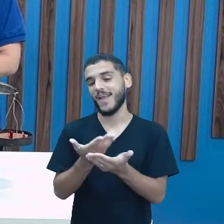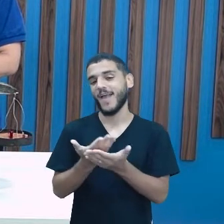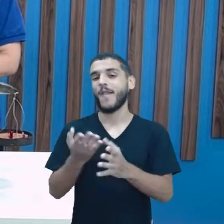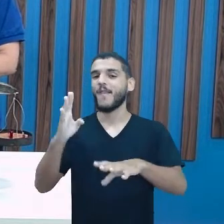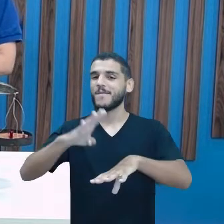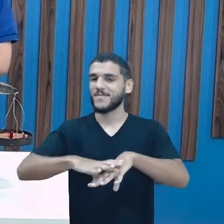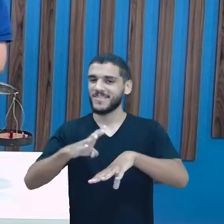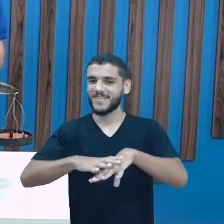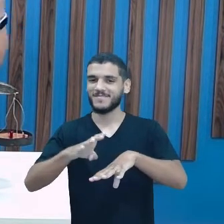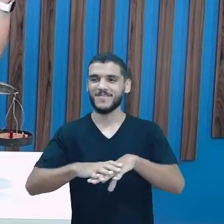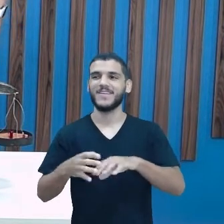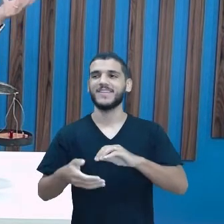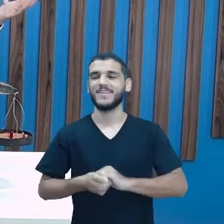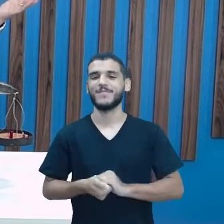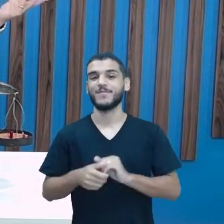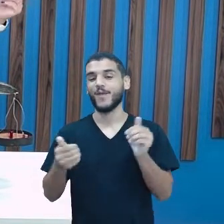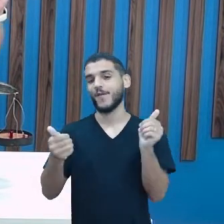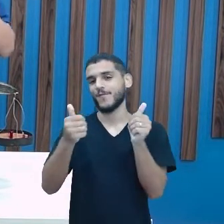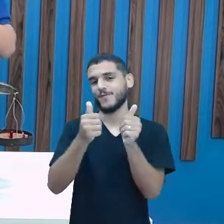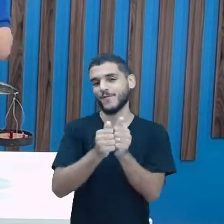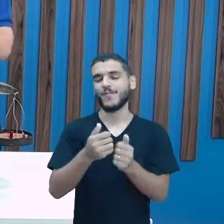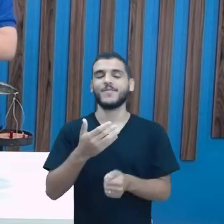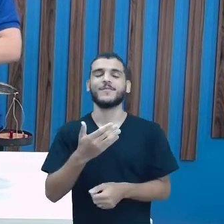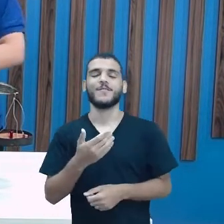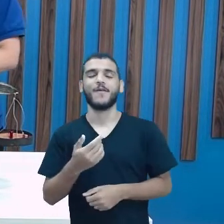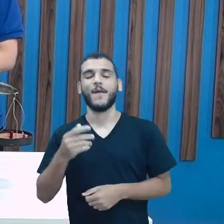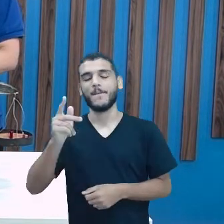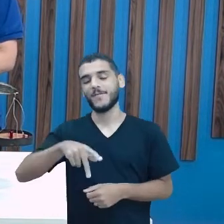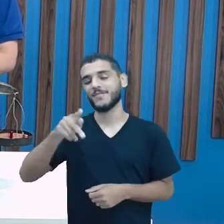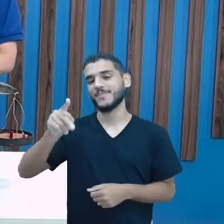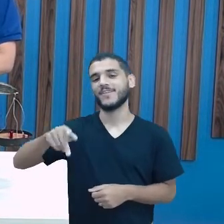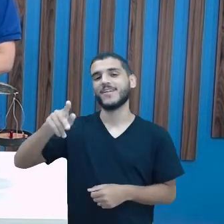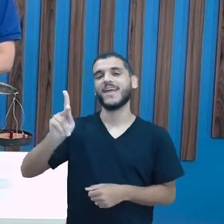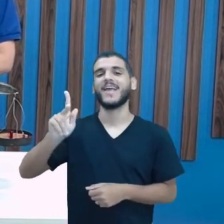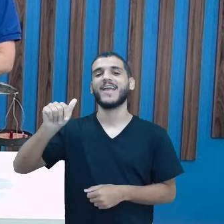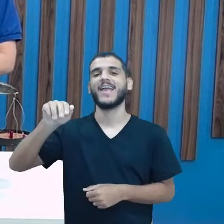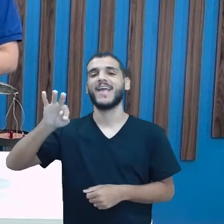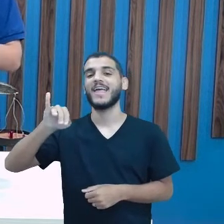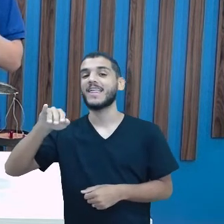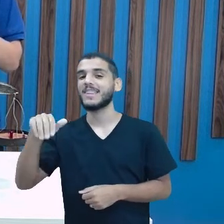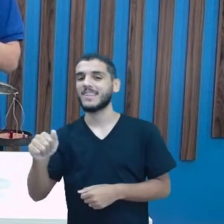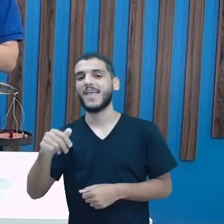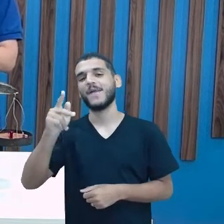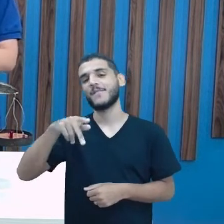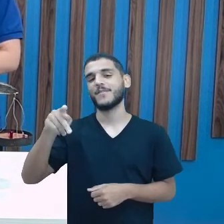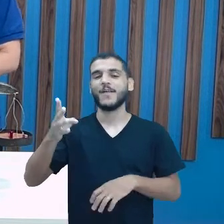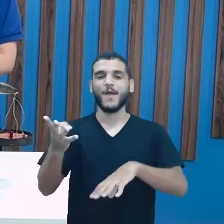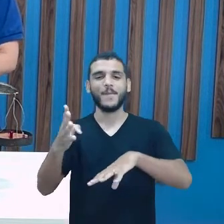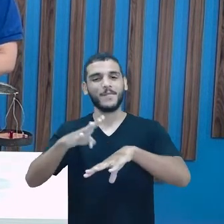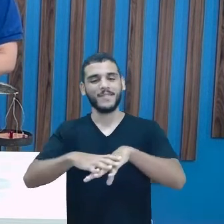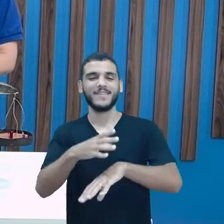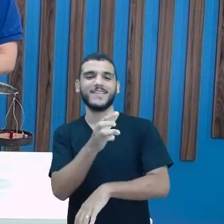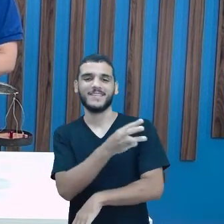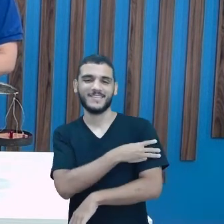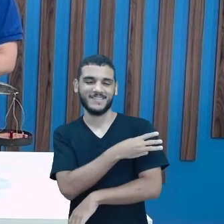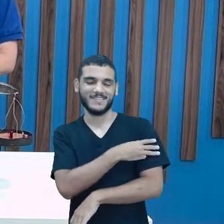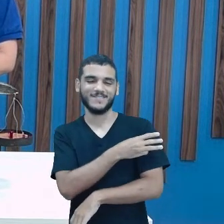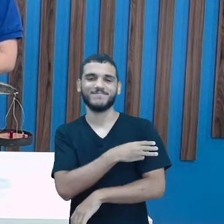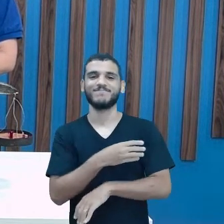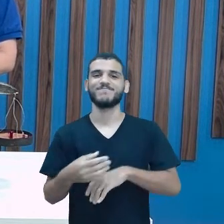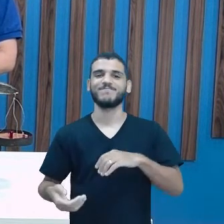de matemática comigo, né? Professora Kátia Xavier, professora de matemática dos terceiros